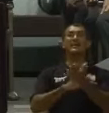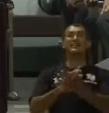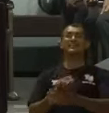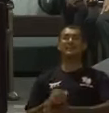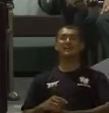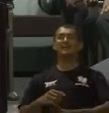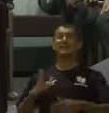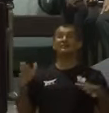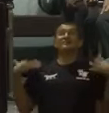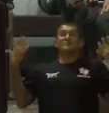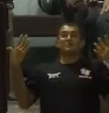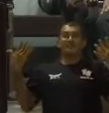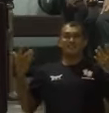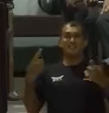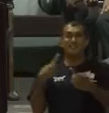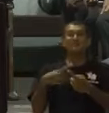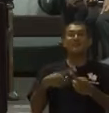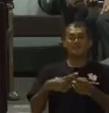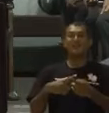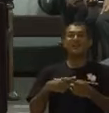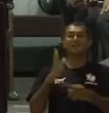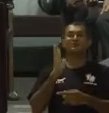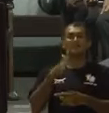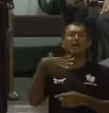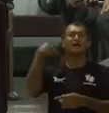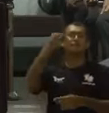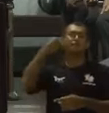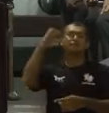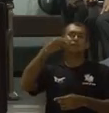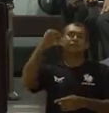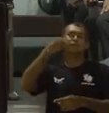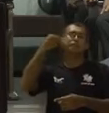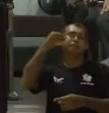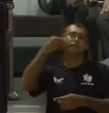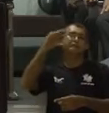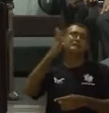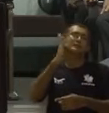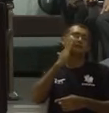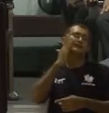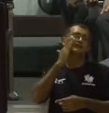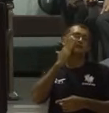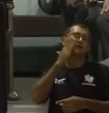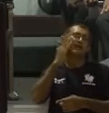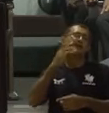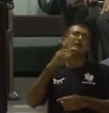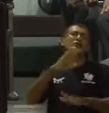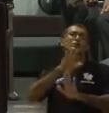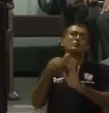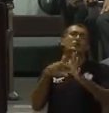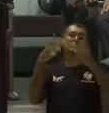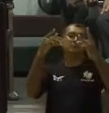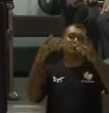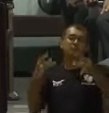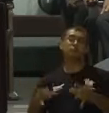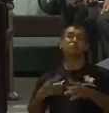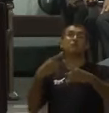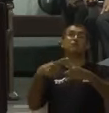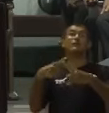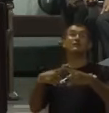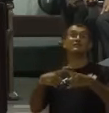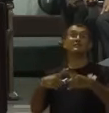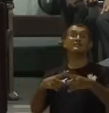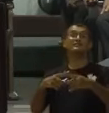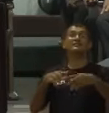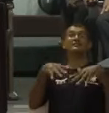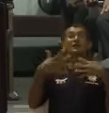de surpresa, porque eu já fui treinado, eu já fui instruído, eu já fui preparado, eu já fui formatado. No entanto,